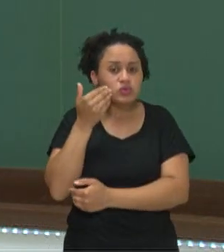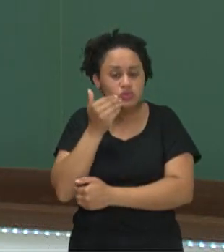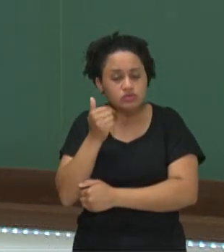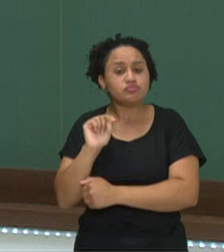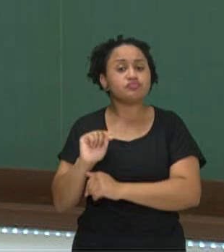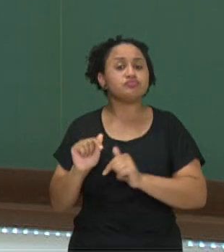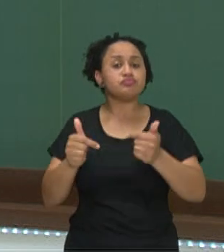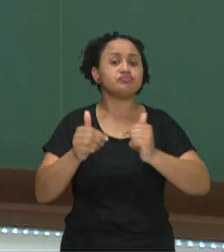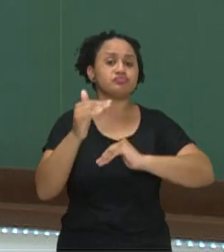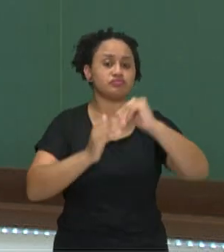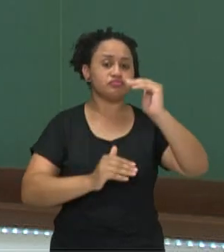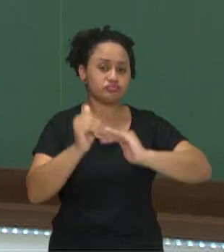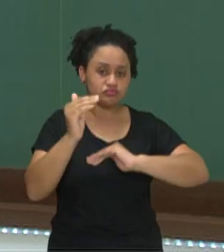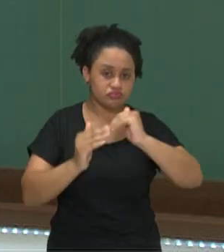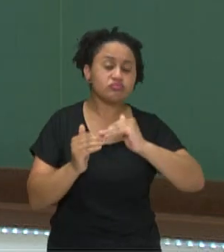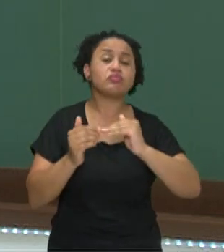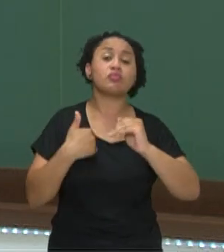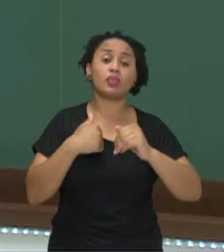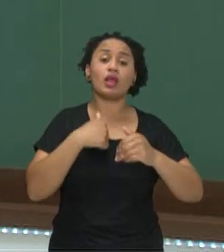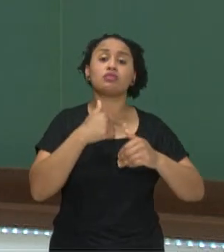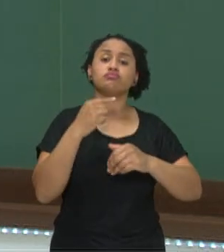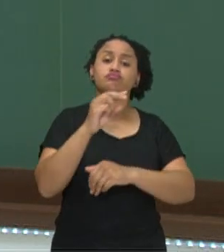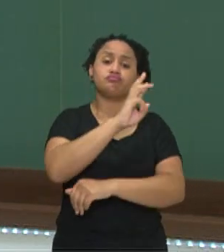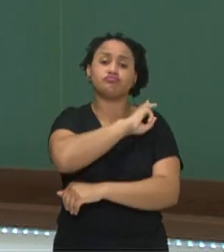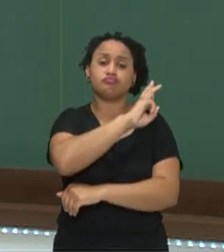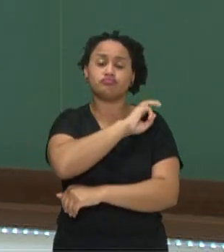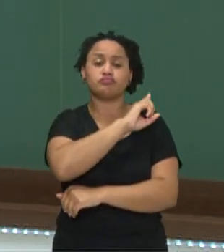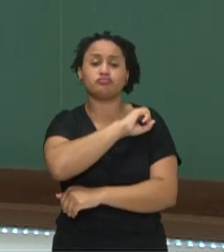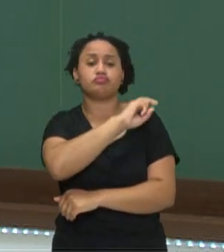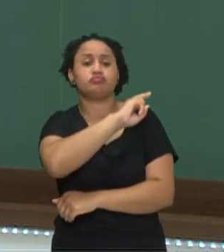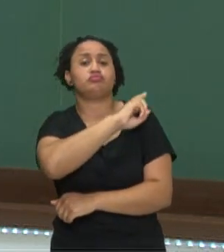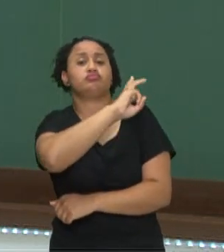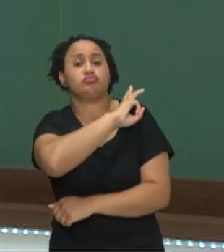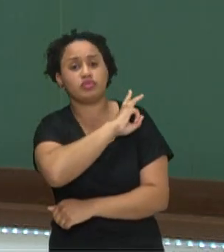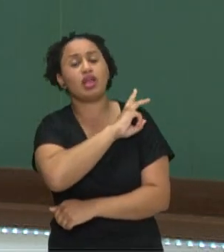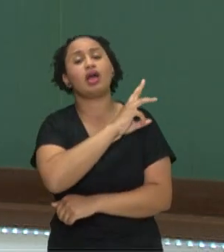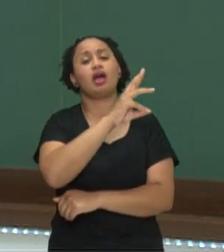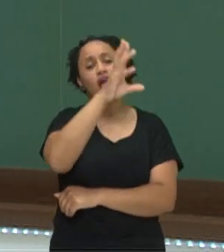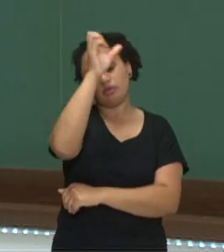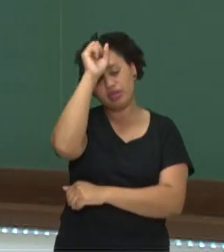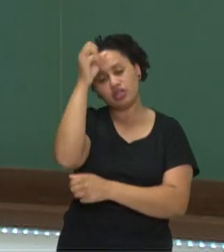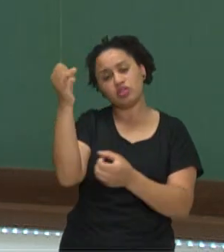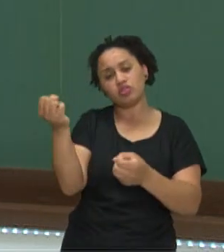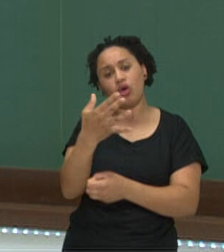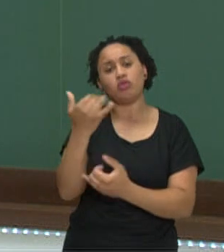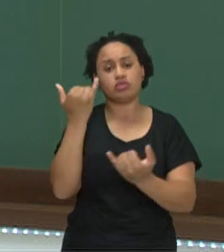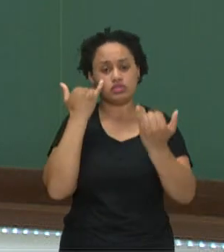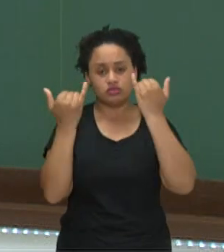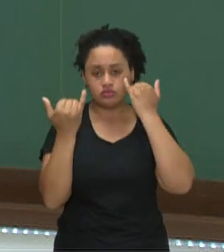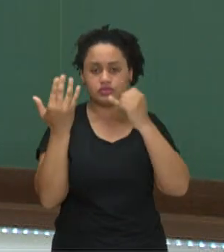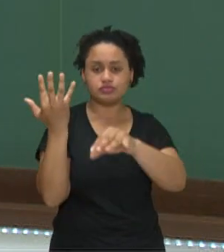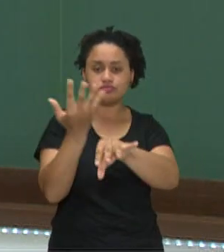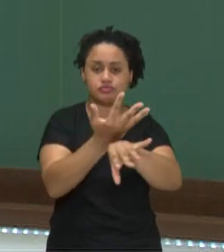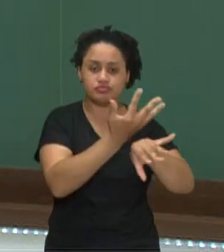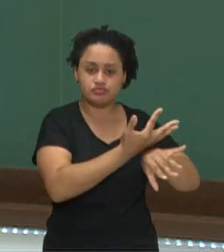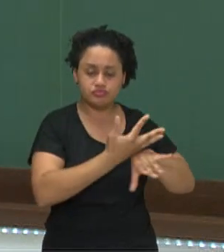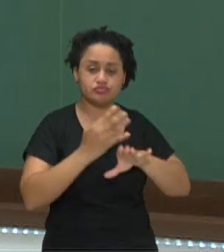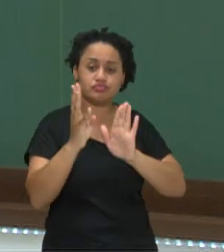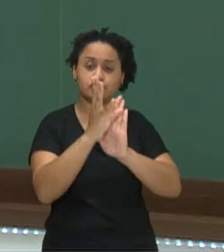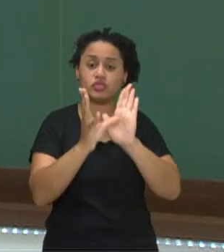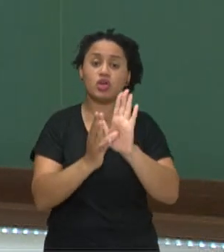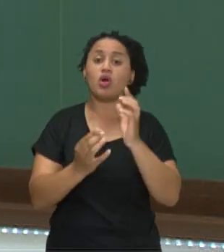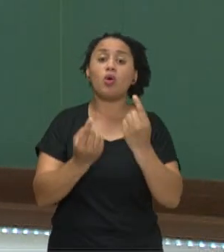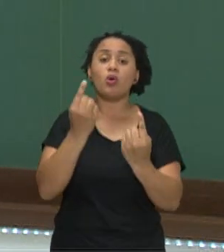prática. Você passa aí o seu ensino médio, né, aprendendo novas informações, aprendendo as disciplinas, os conteúdos. Qual é o